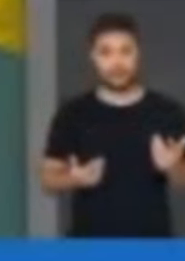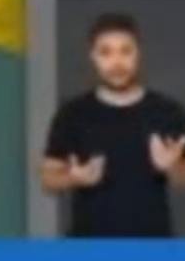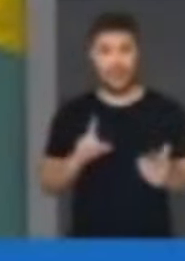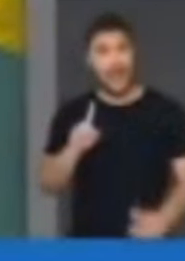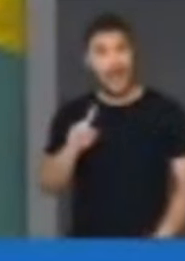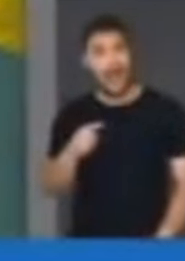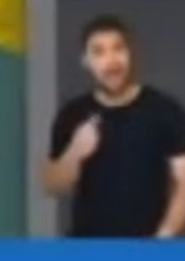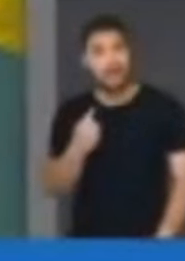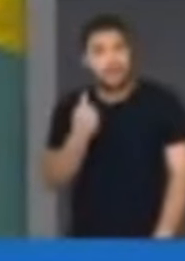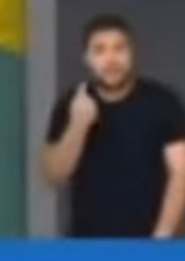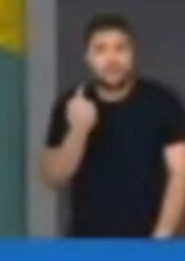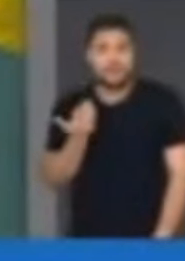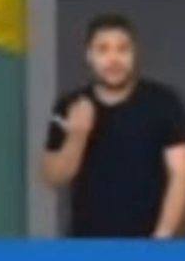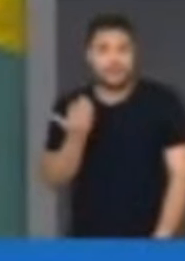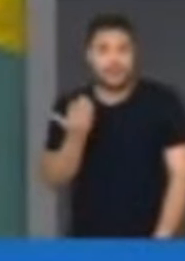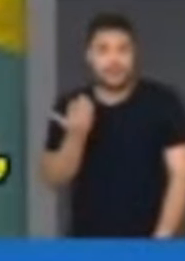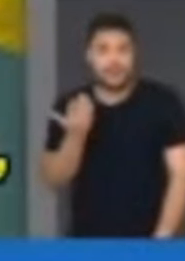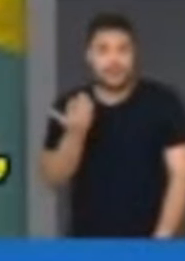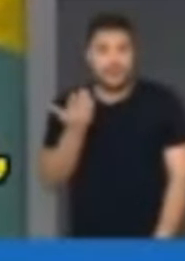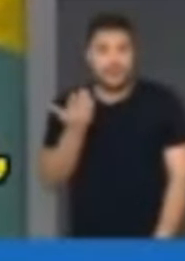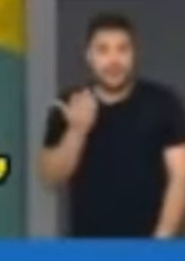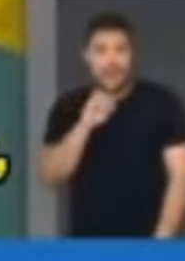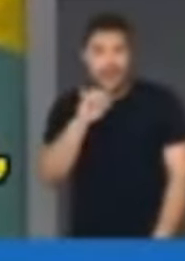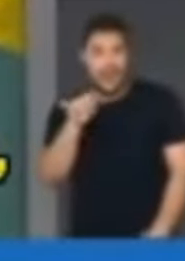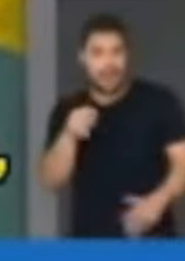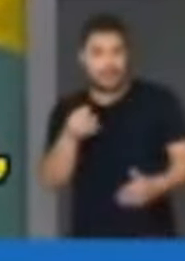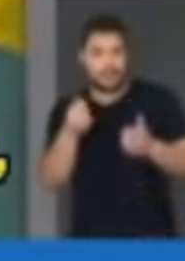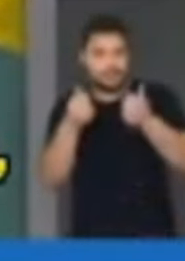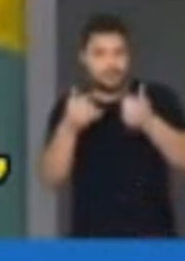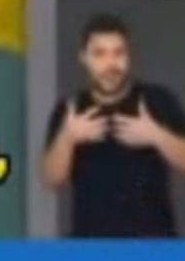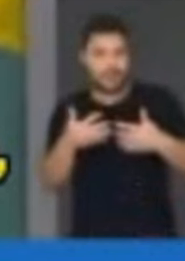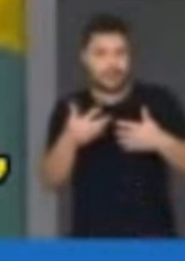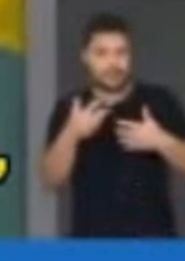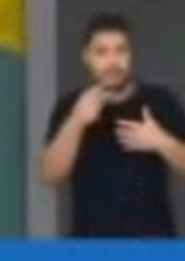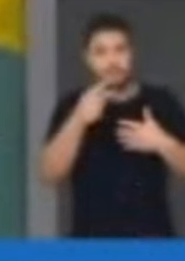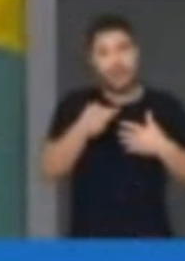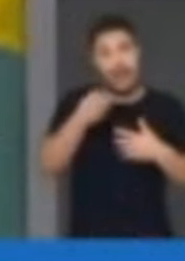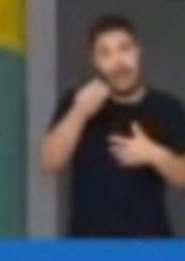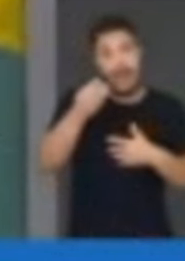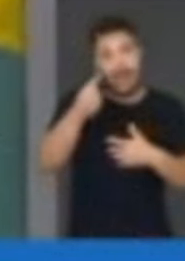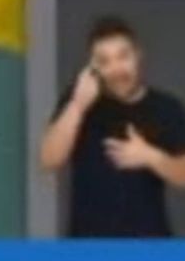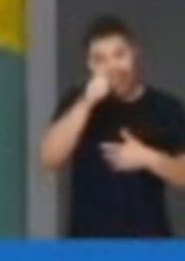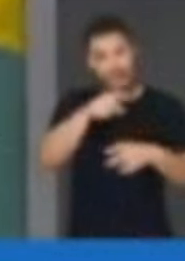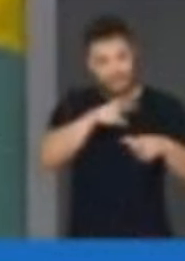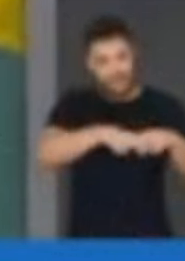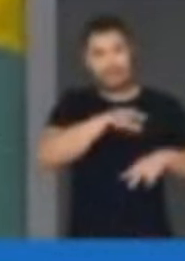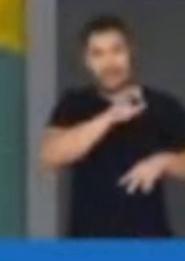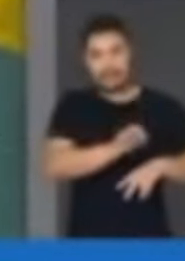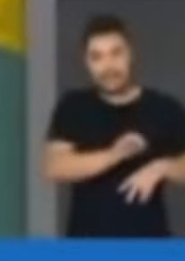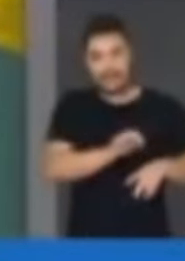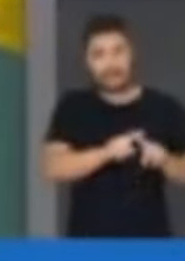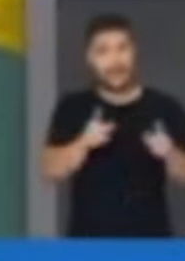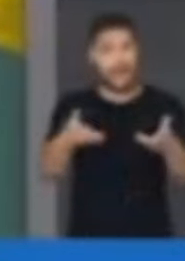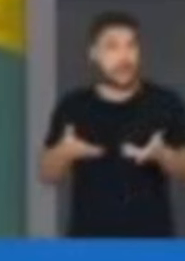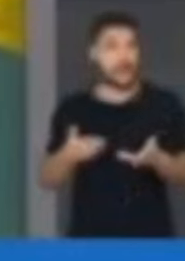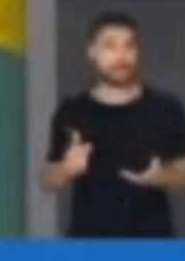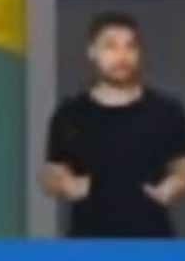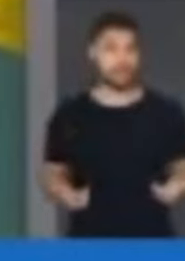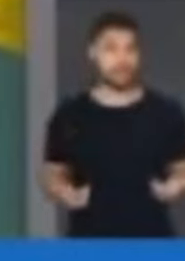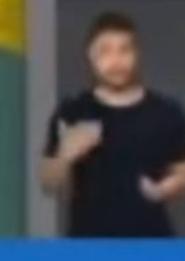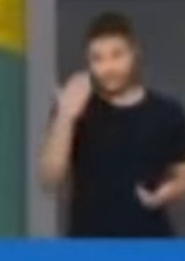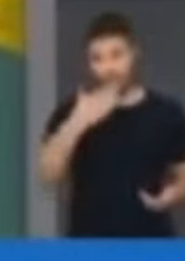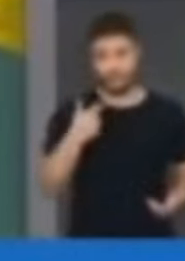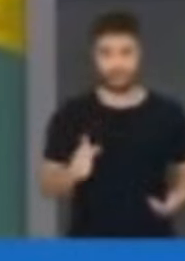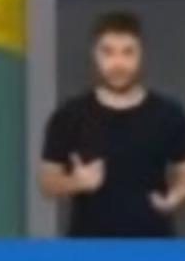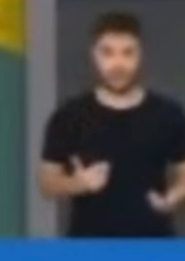única base para que se pudesse tentar ainda dizer que a prisão do Felipe Martins era legítima, já não existe mais.